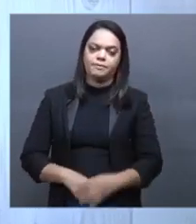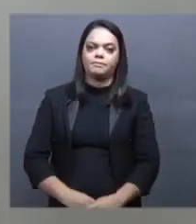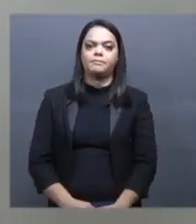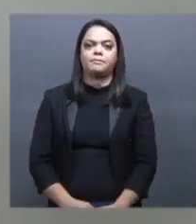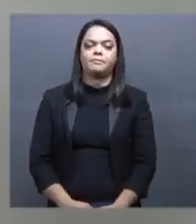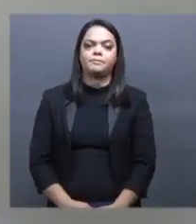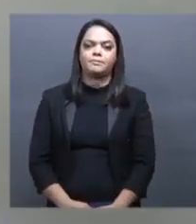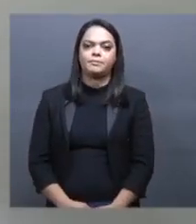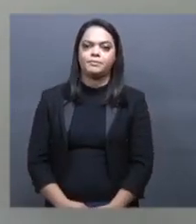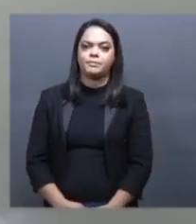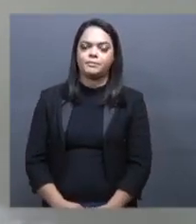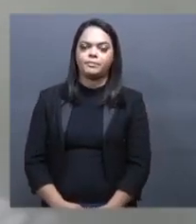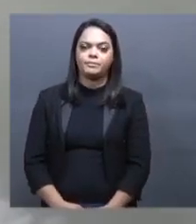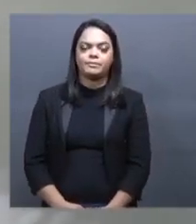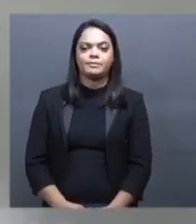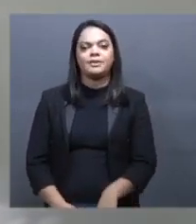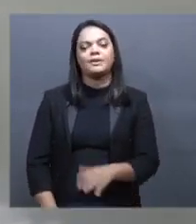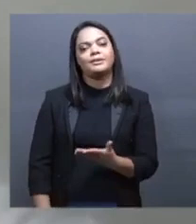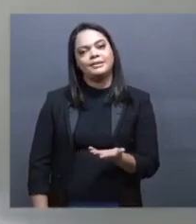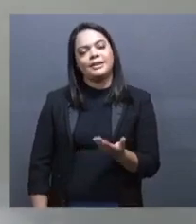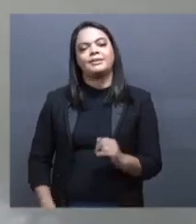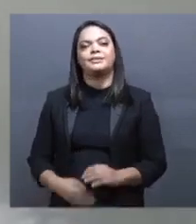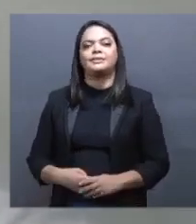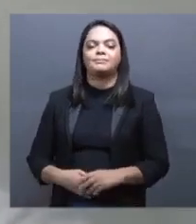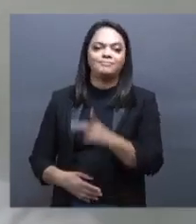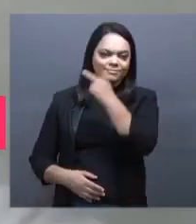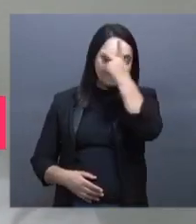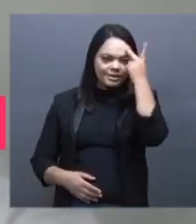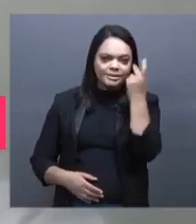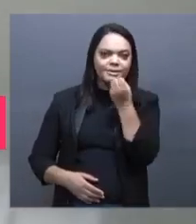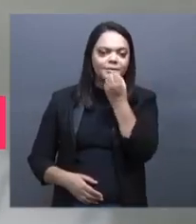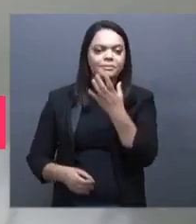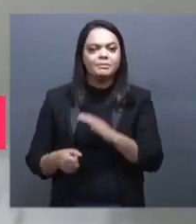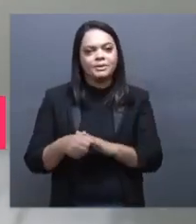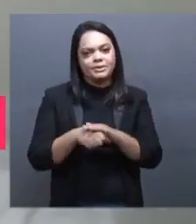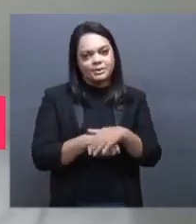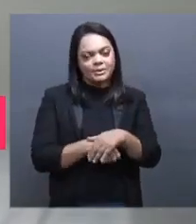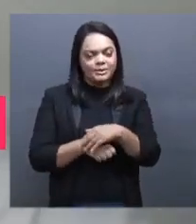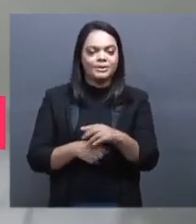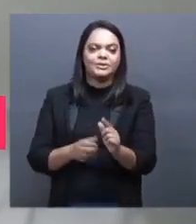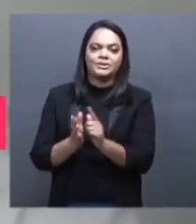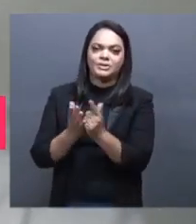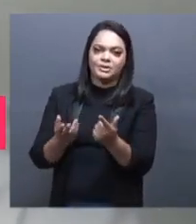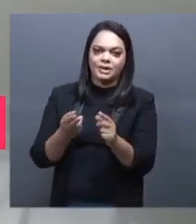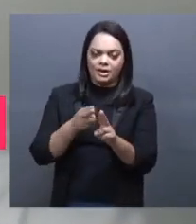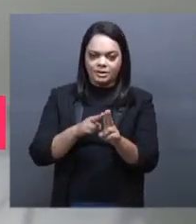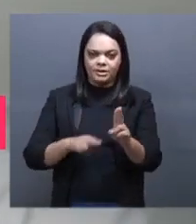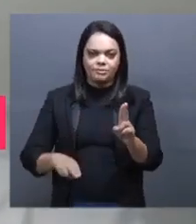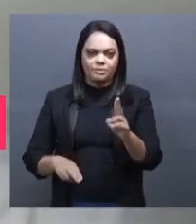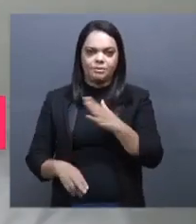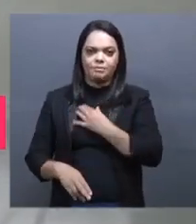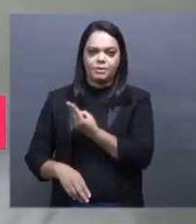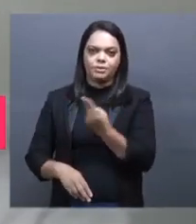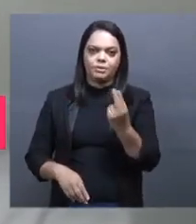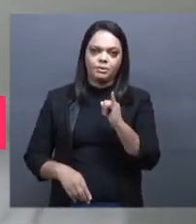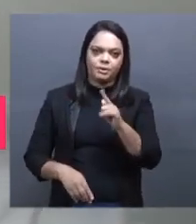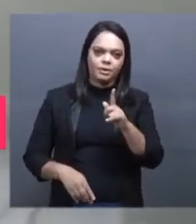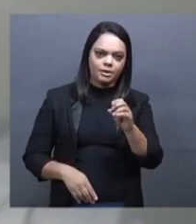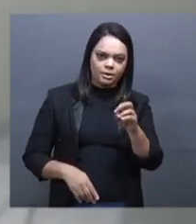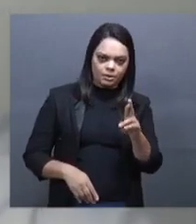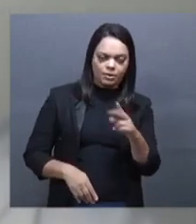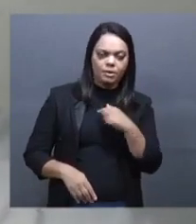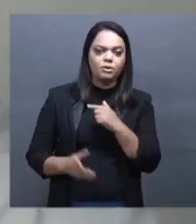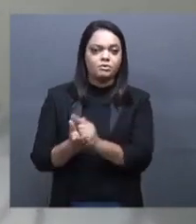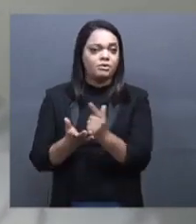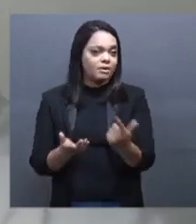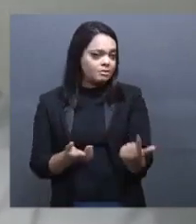passando. Gente, boa noite ao pessoal do Jornal da UFO. Eu sou Igor Castanheira, jornalista. Estou em casa,